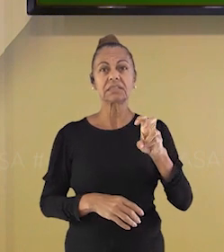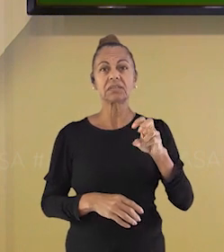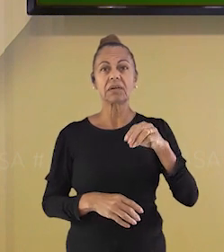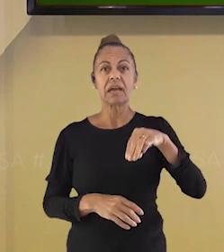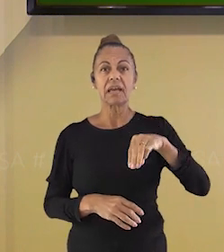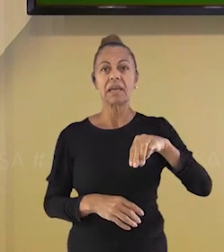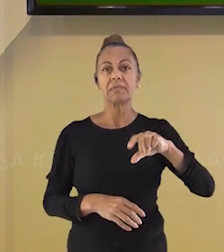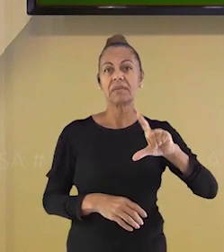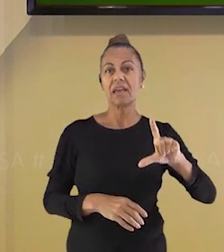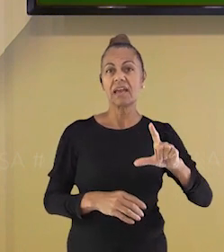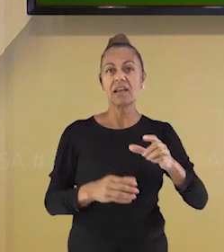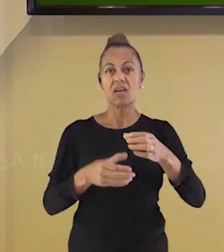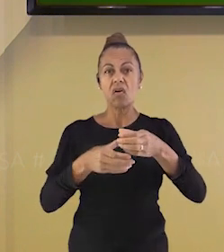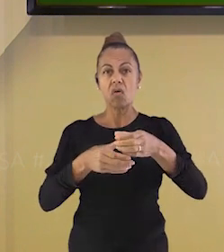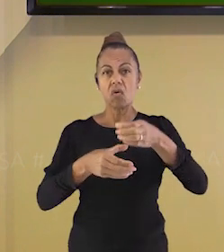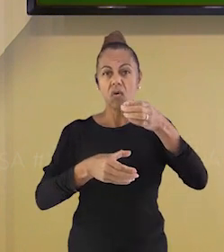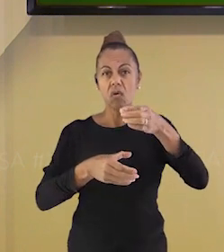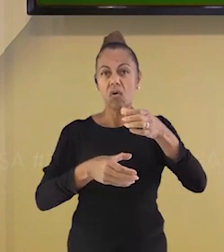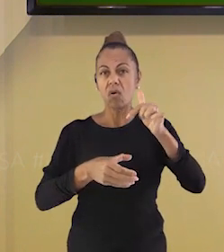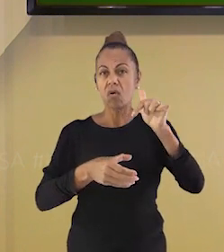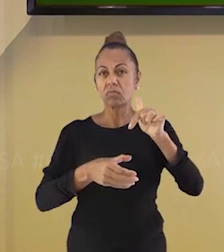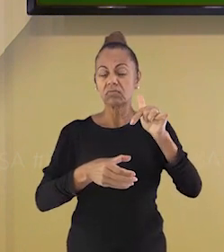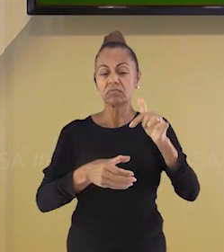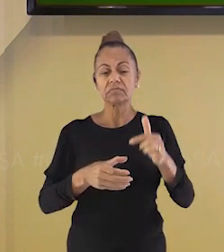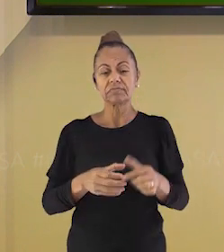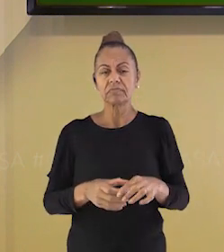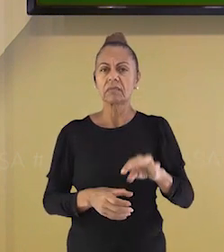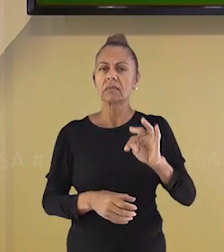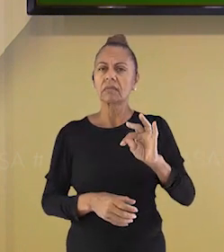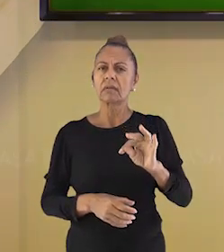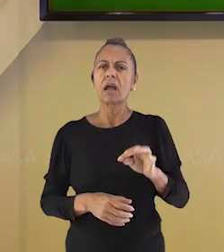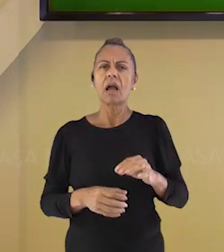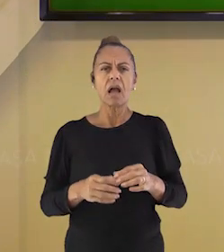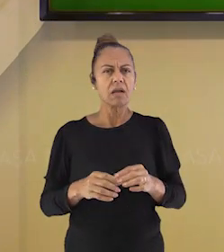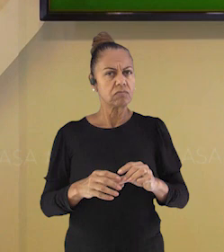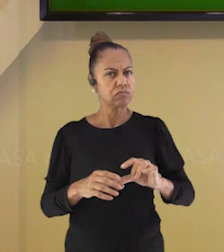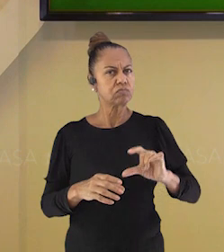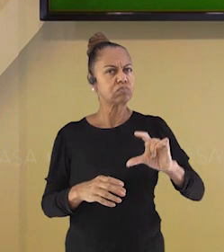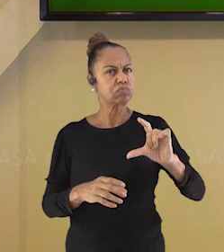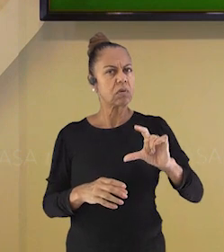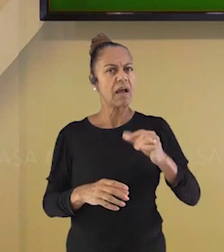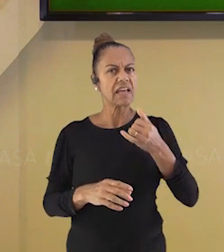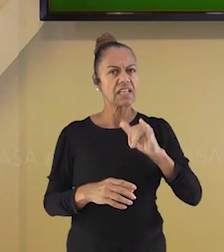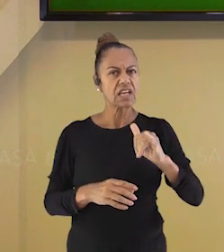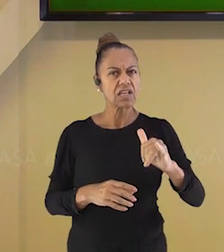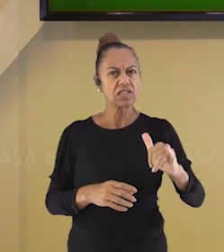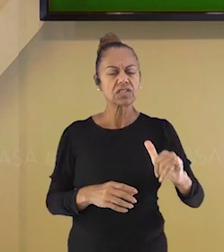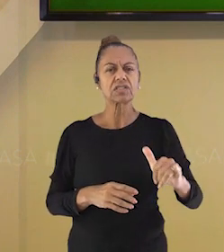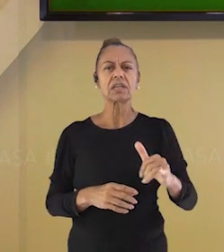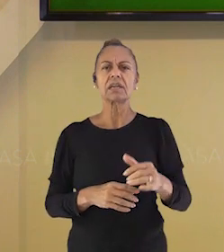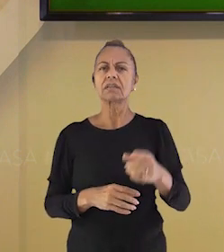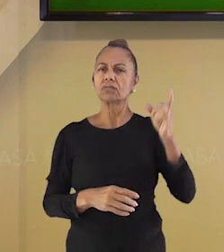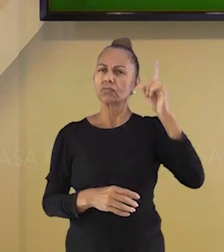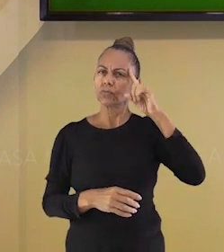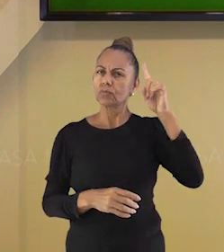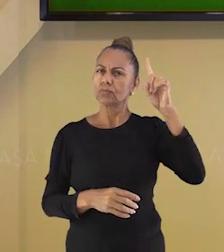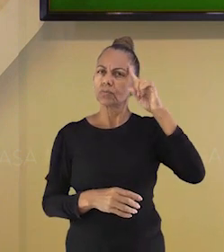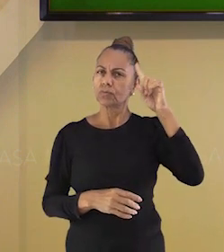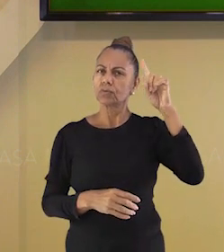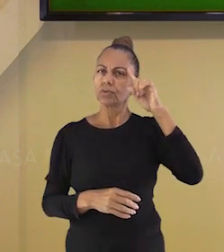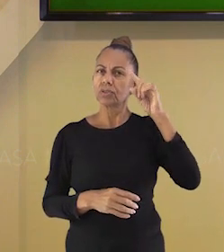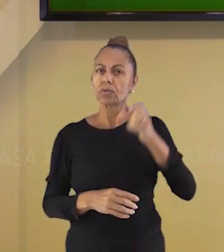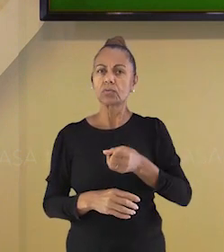ml, o que equivale a um pouco mais de um copo americano. Um teor alto de valores energéticos